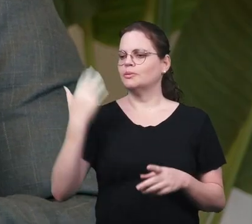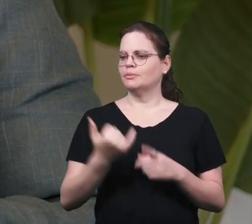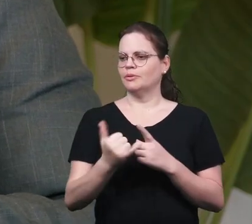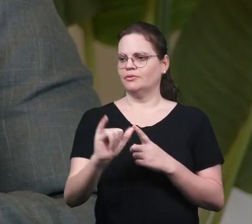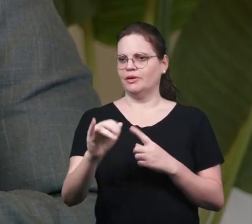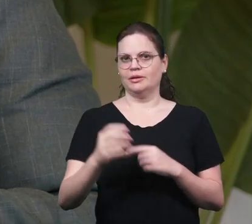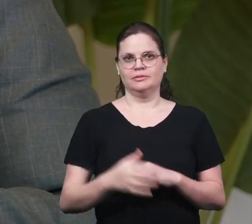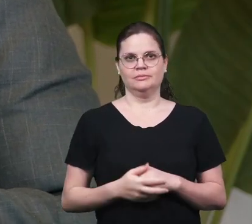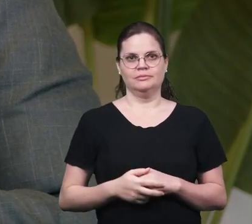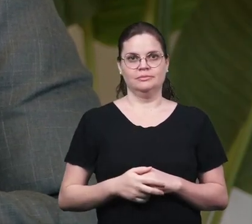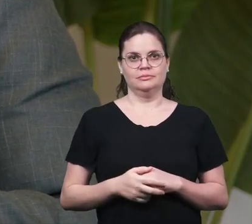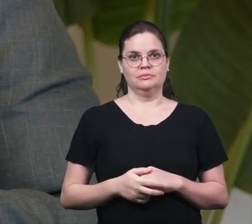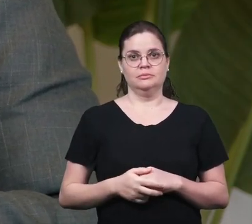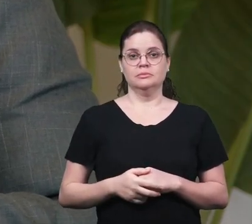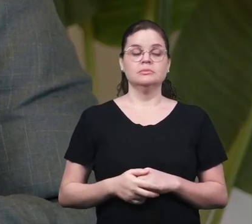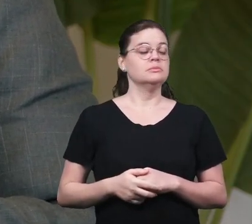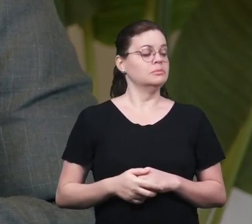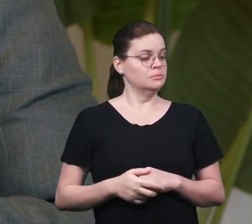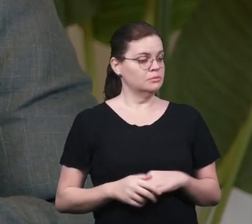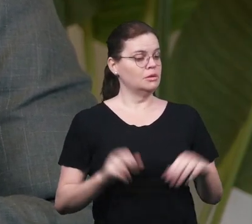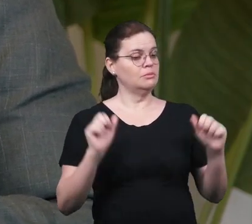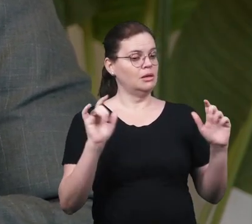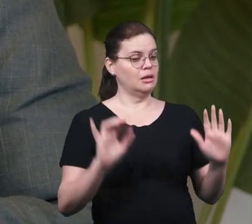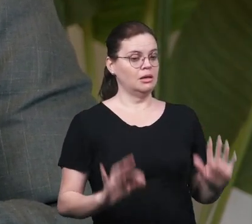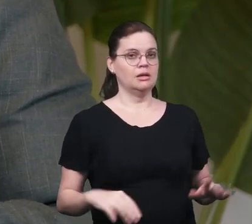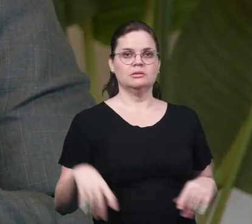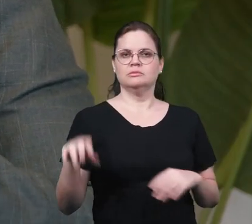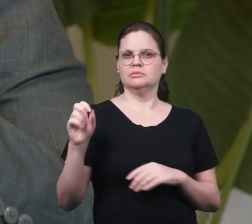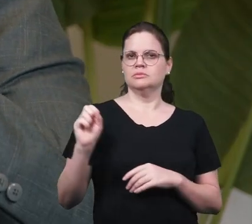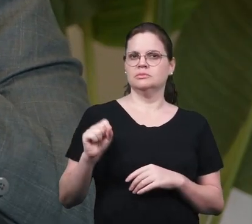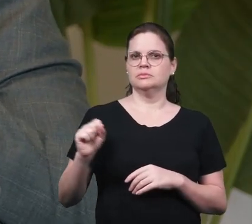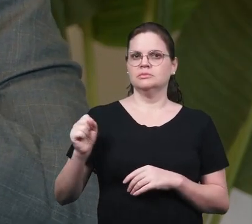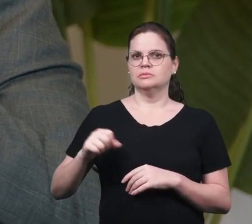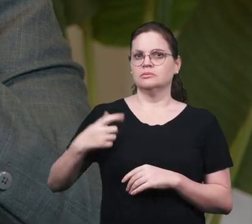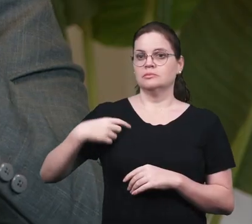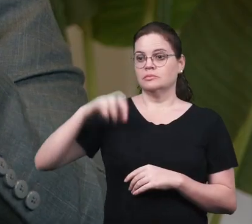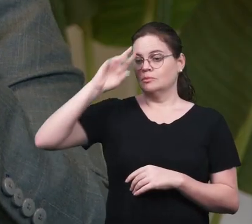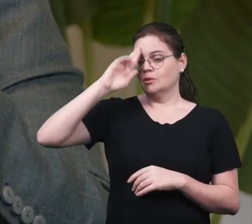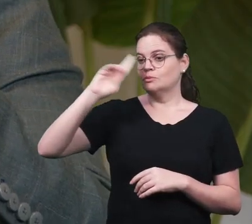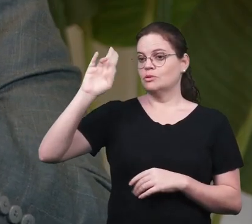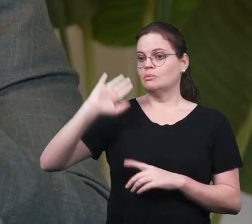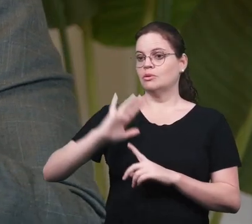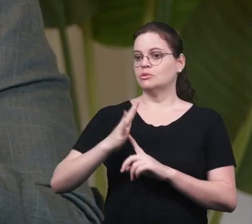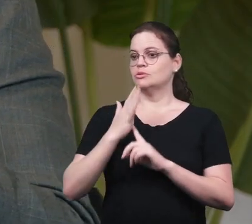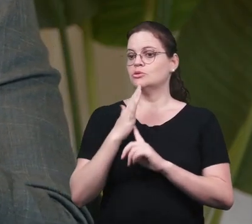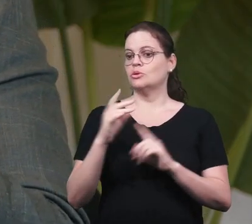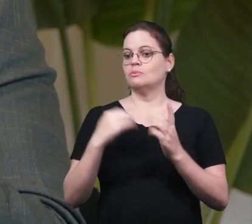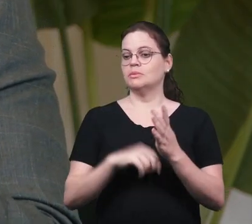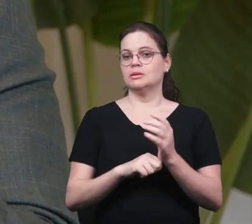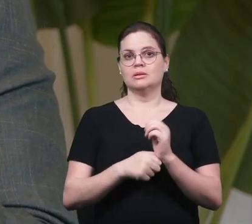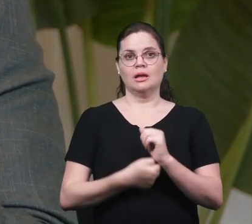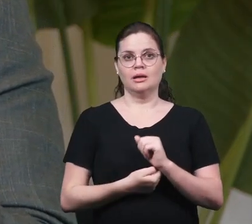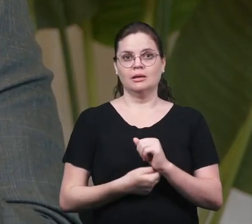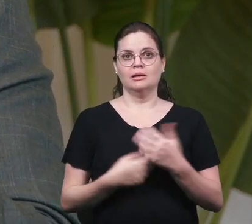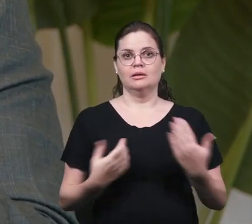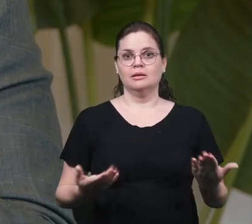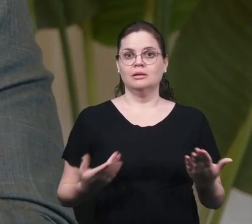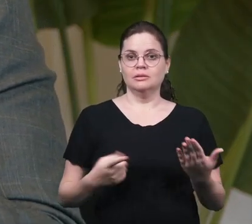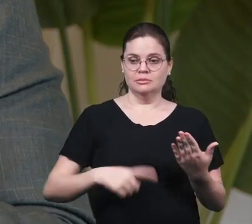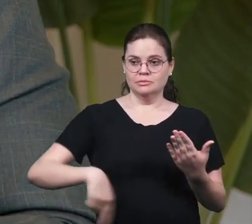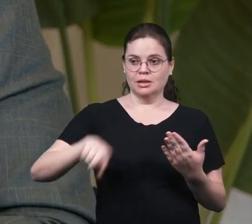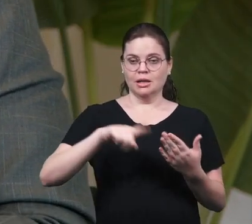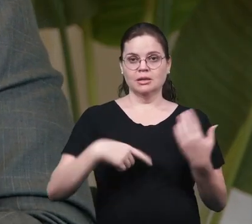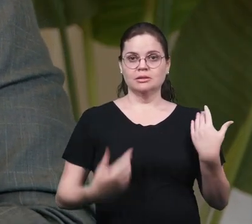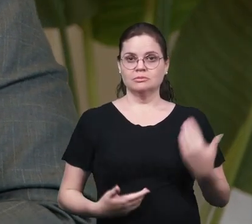profético. Ah, é? Que bênção! Sim, o Senhor mostrou mistérios para a